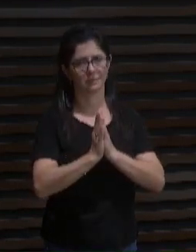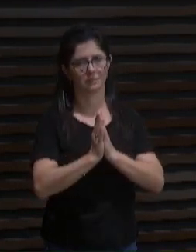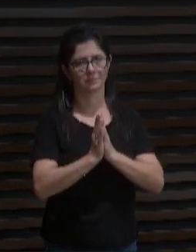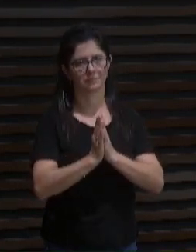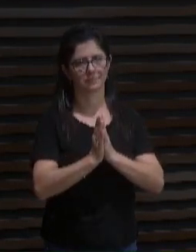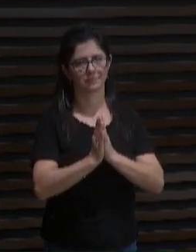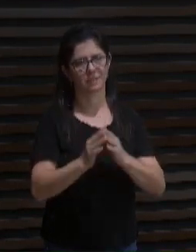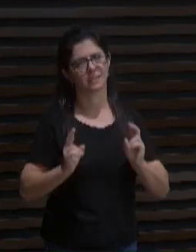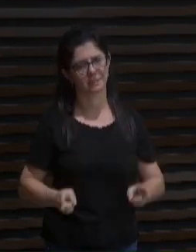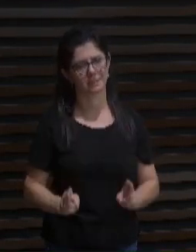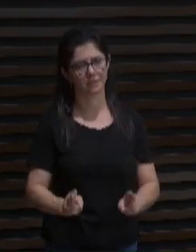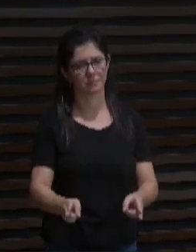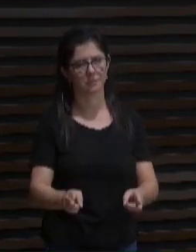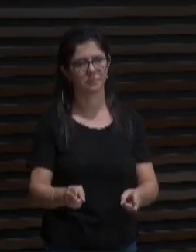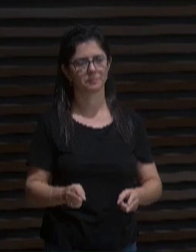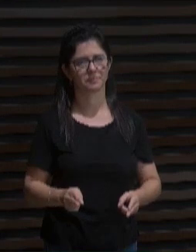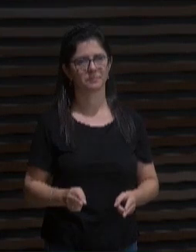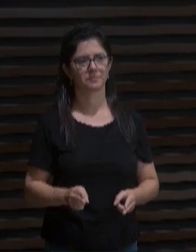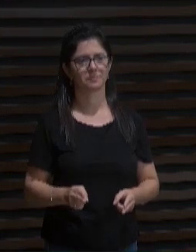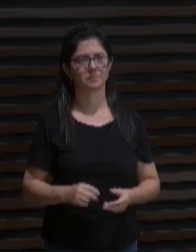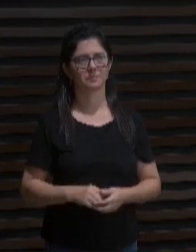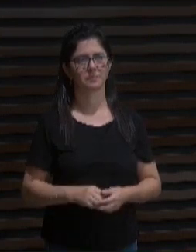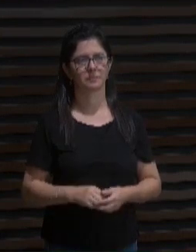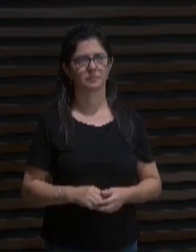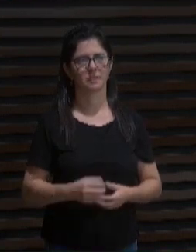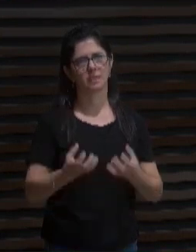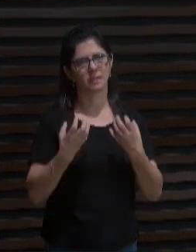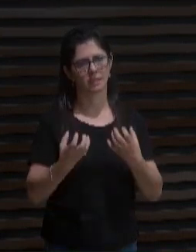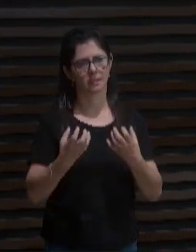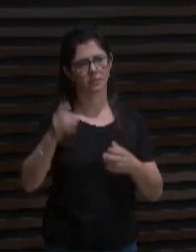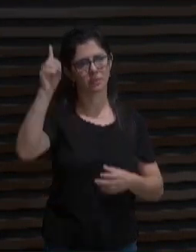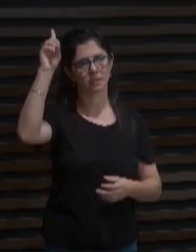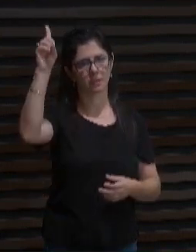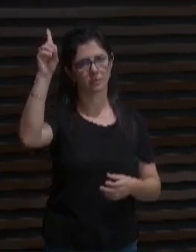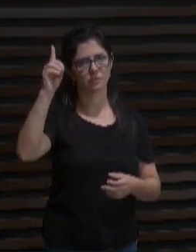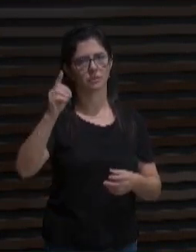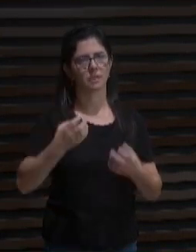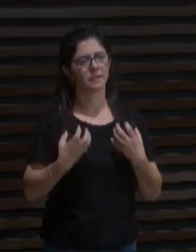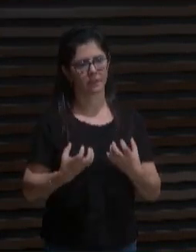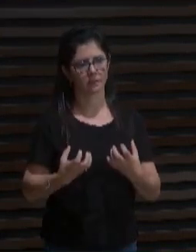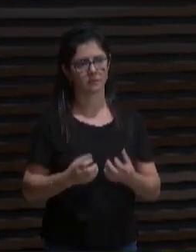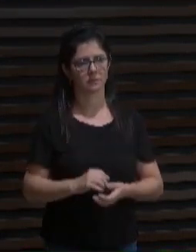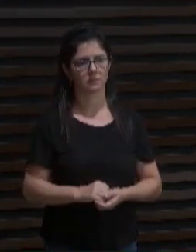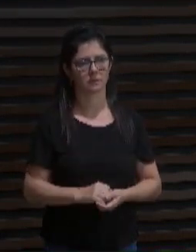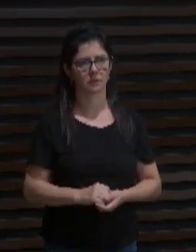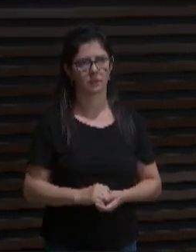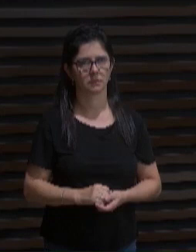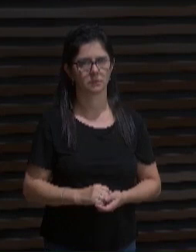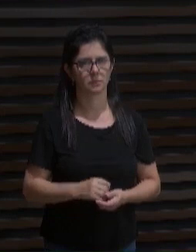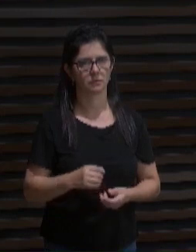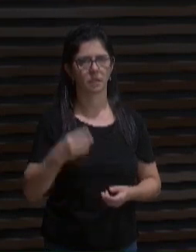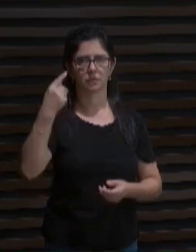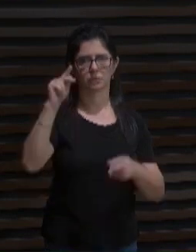orar sem cessar e querendo o que Deus quer, segundo a sua vontade. Olha essa